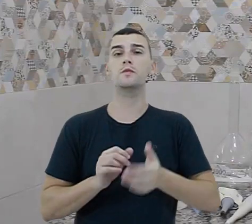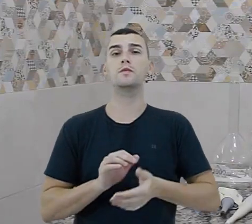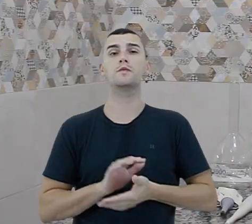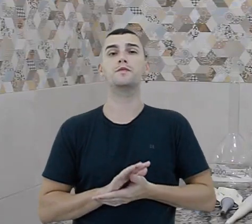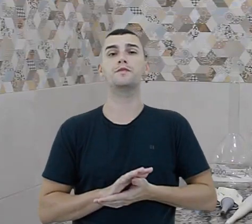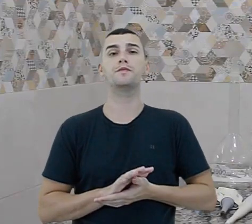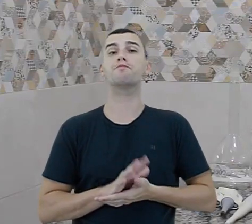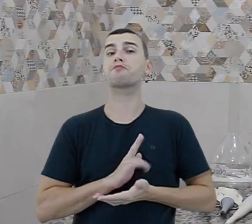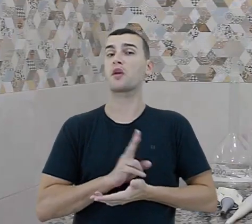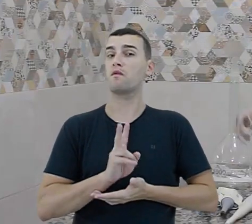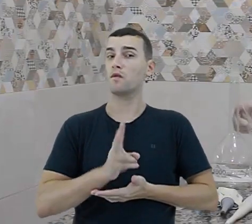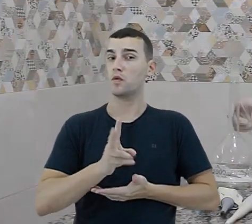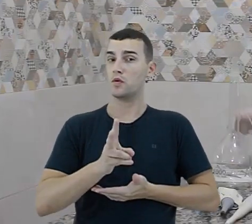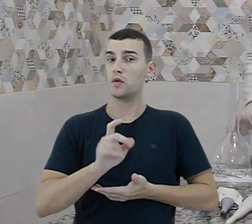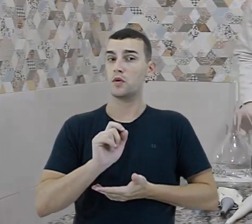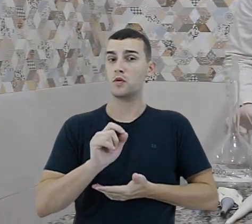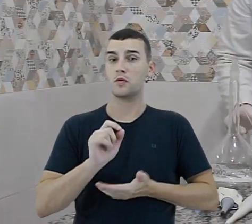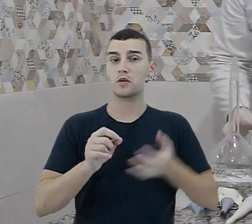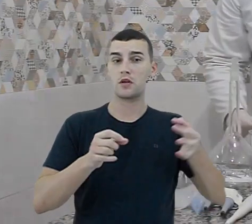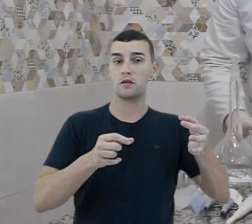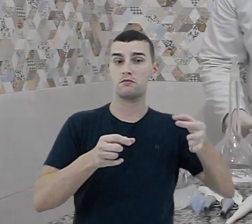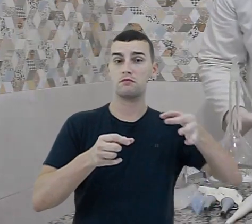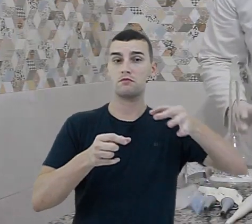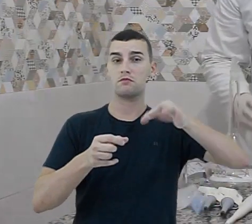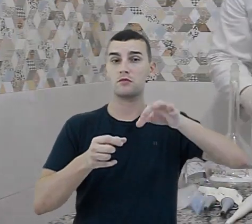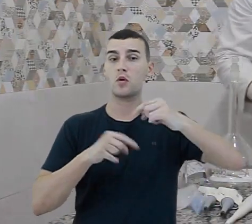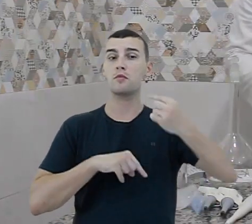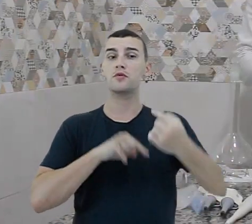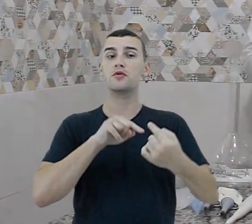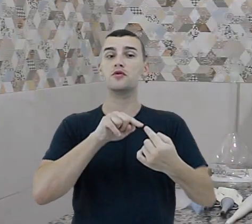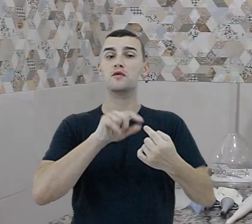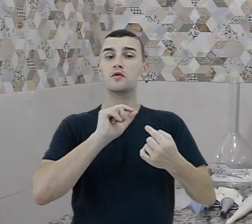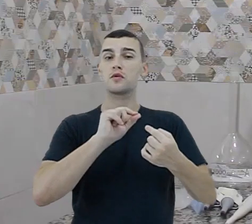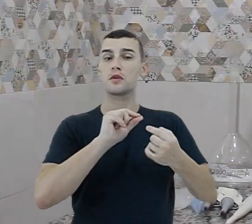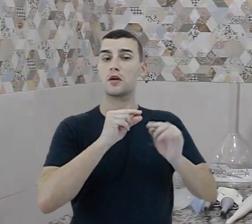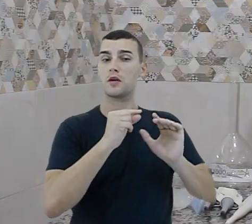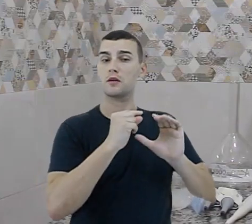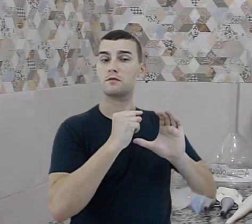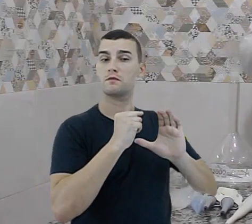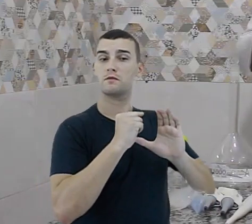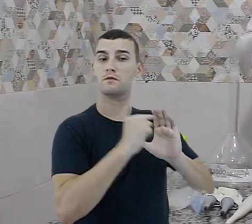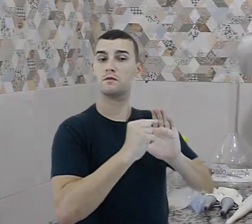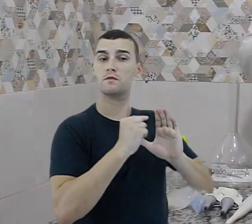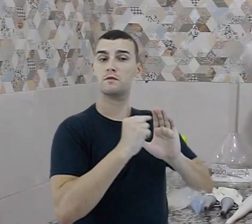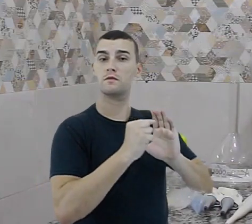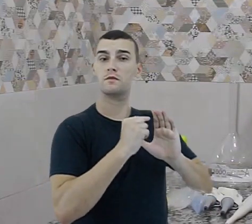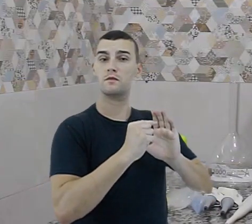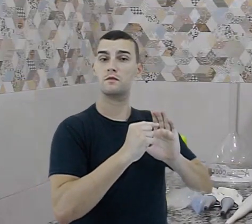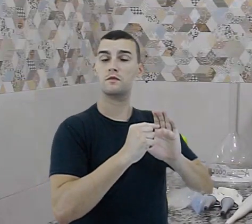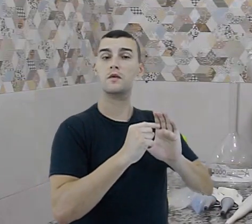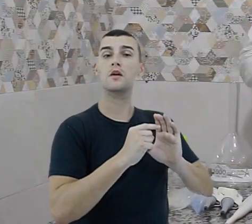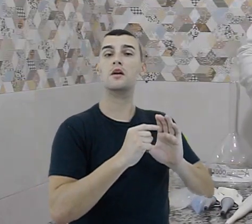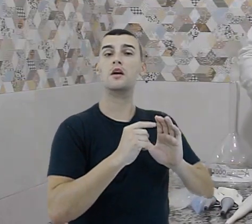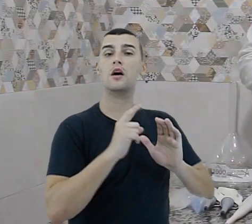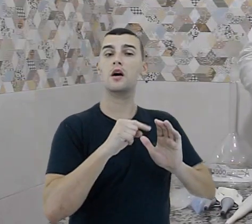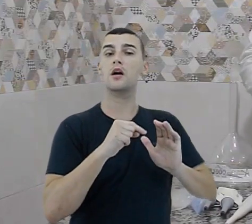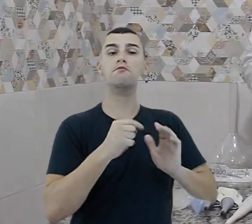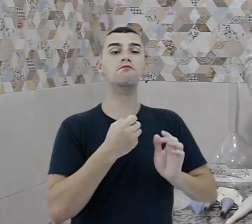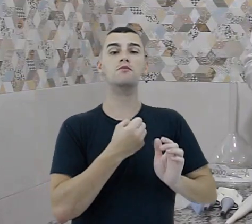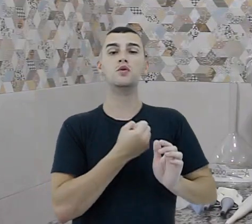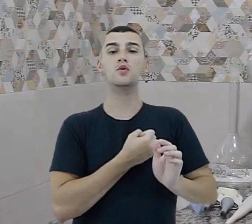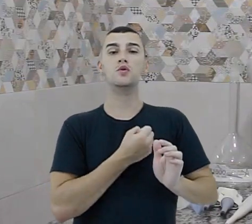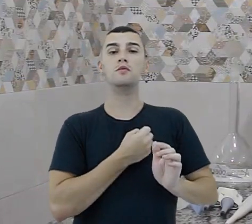Bom, agora eu continuo transferindo e o meu objetivo é chegar naquela marca